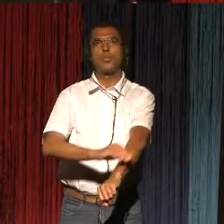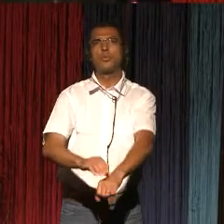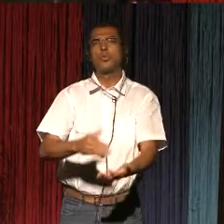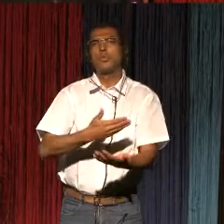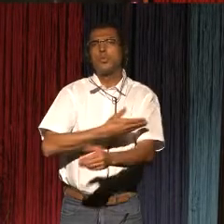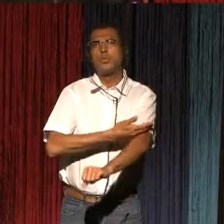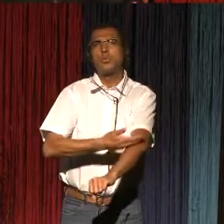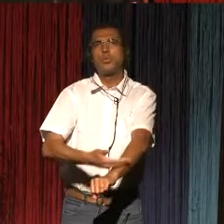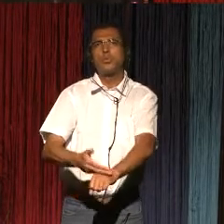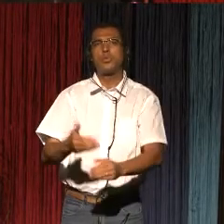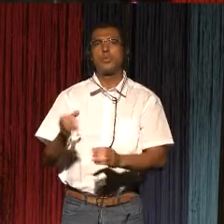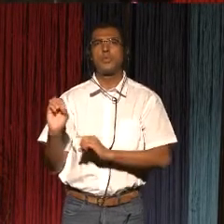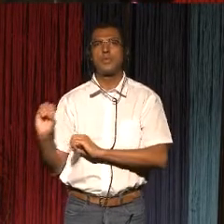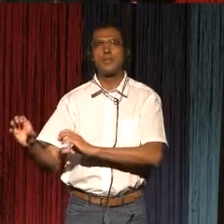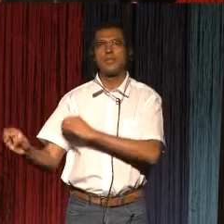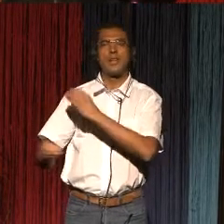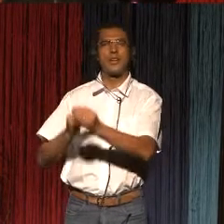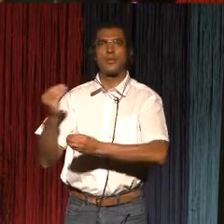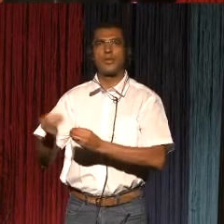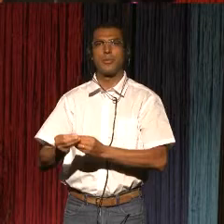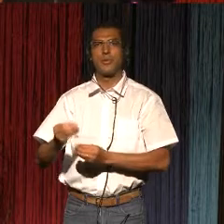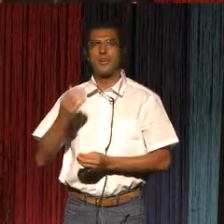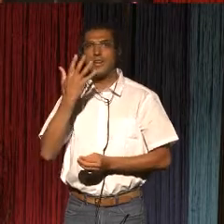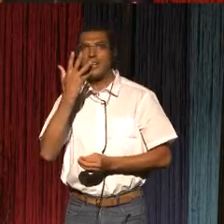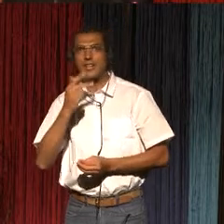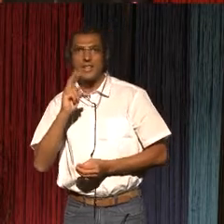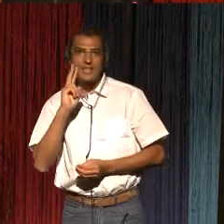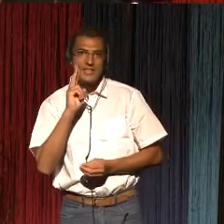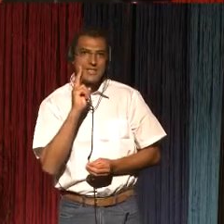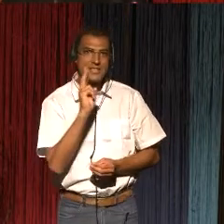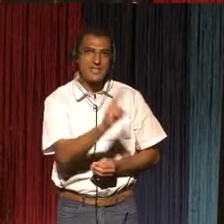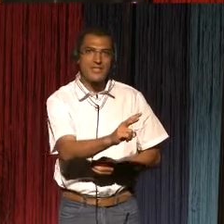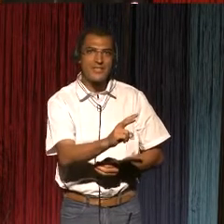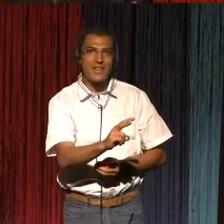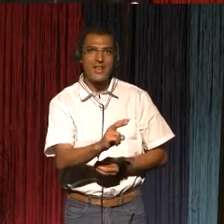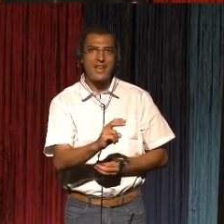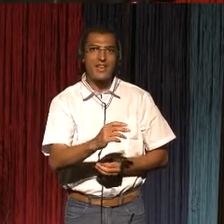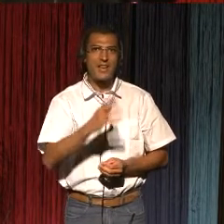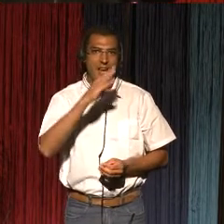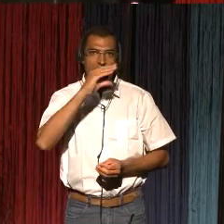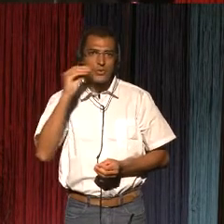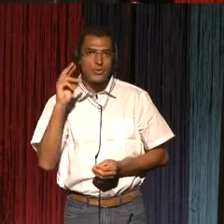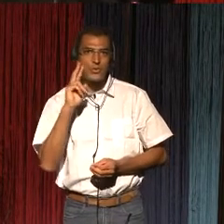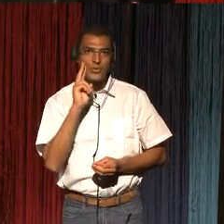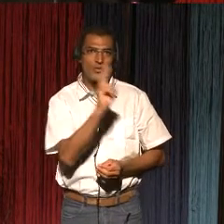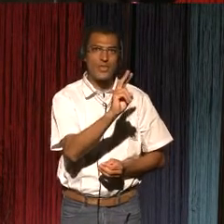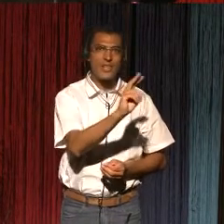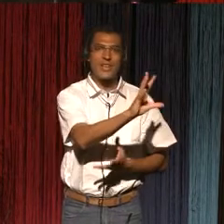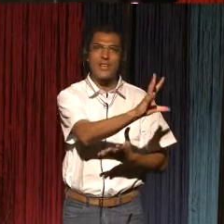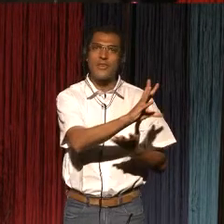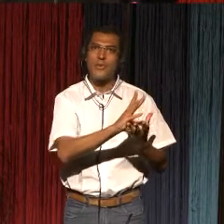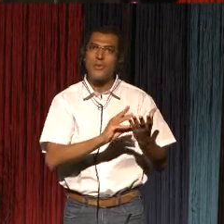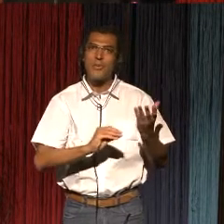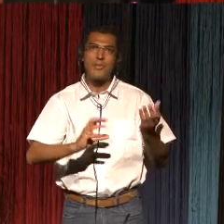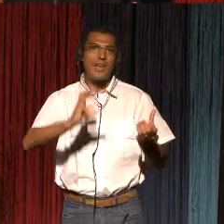fazendo, observando adultos e as crianças mais velhas, e ninguém tinha que forçá-las a aprender. Elas queriam aprender, elas queriam ajudar